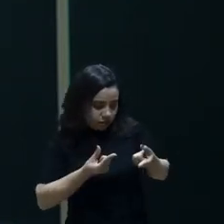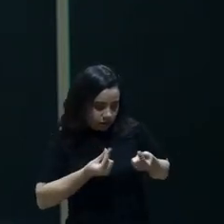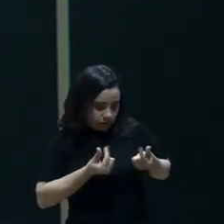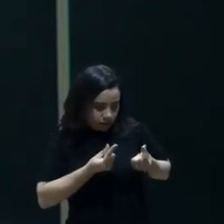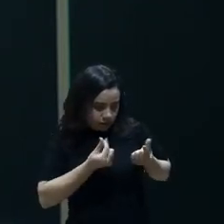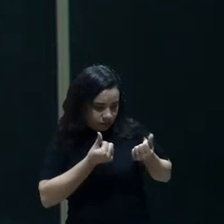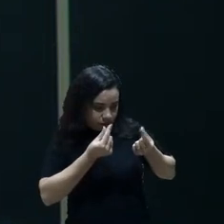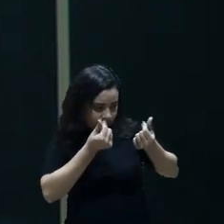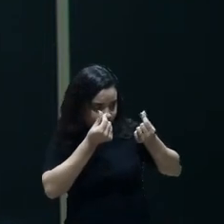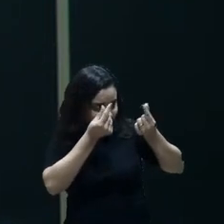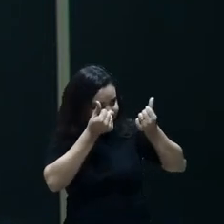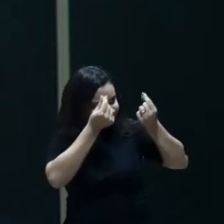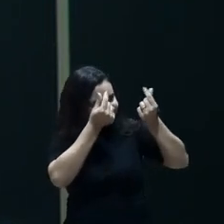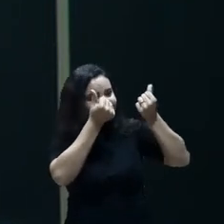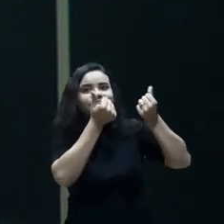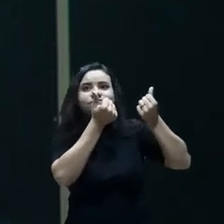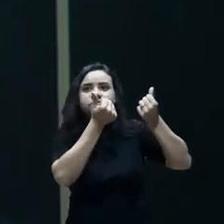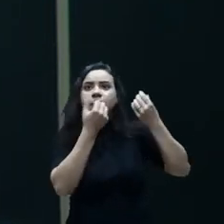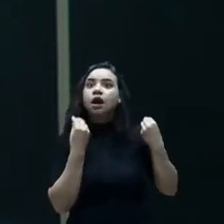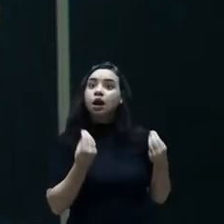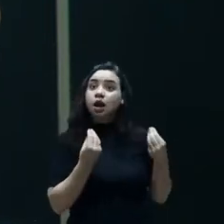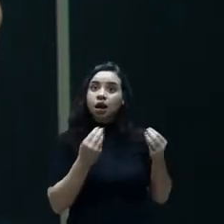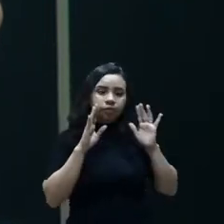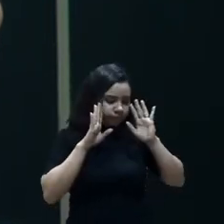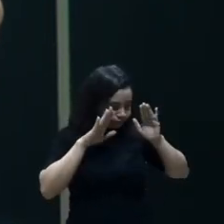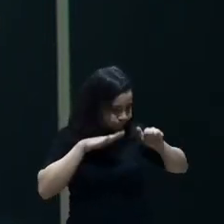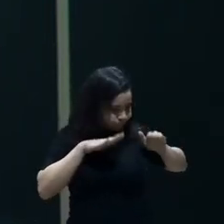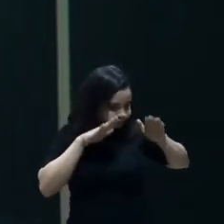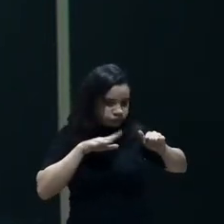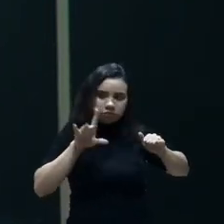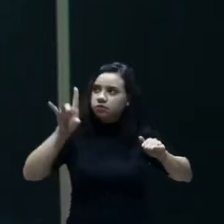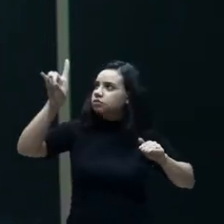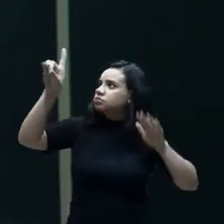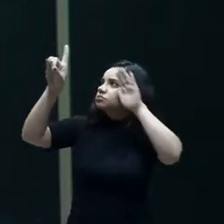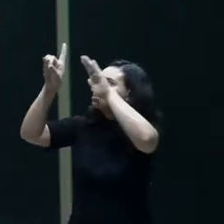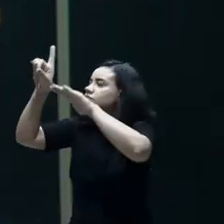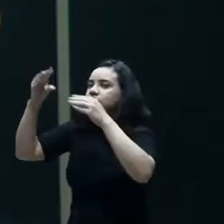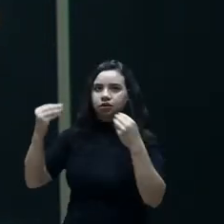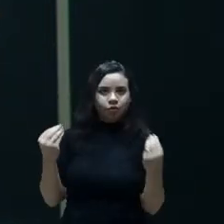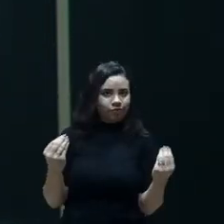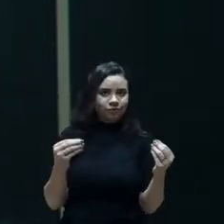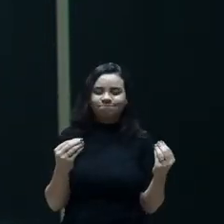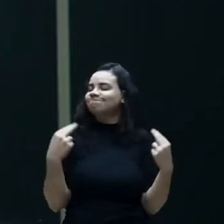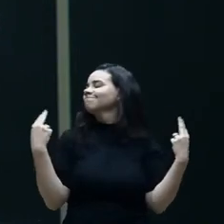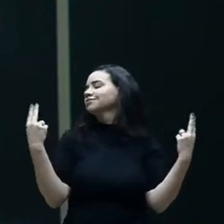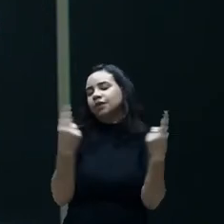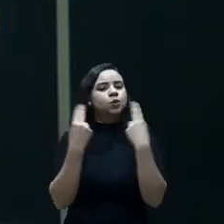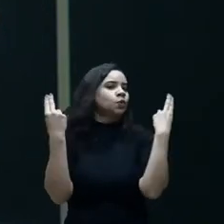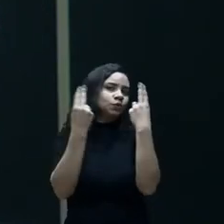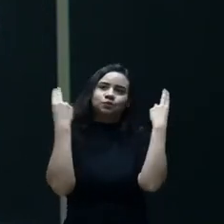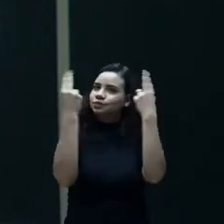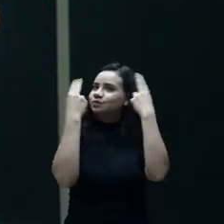não conseguimos servir a dois senhores. O texto de Mateus vai ser claro e vai nos dizer: não